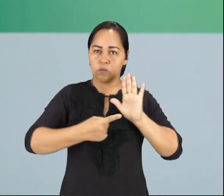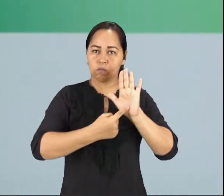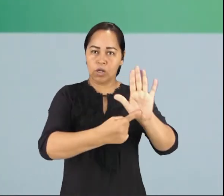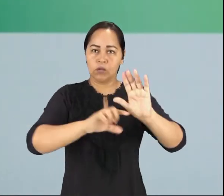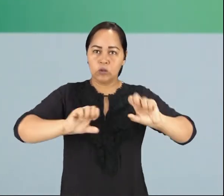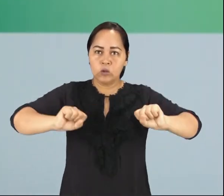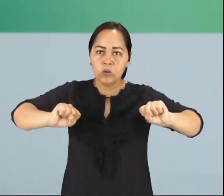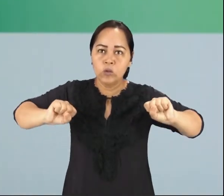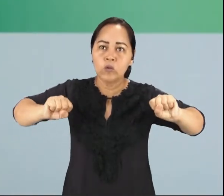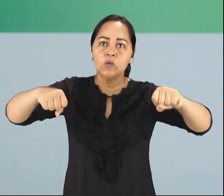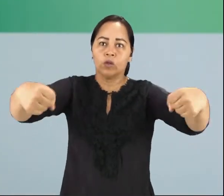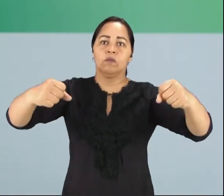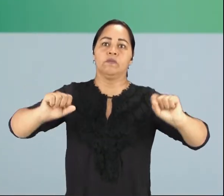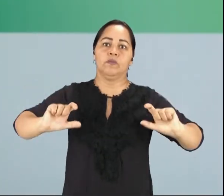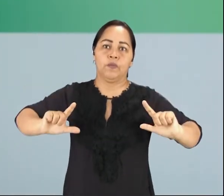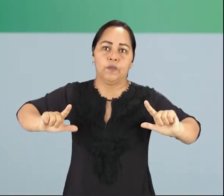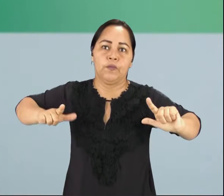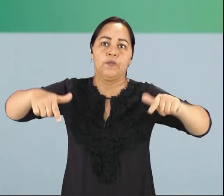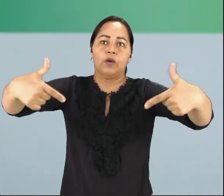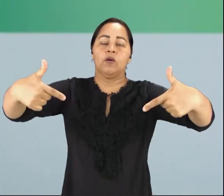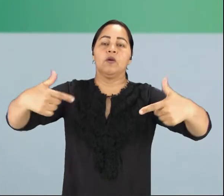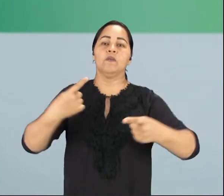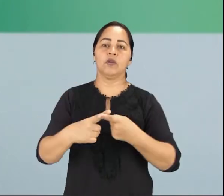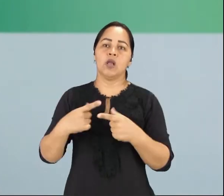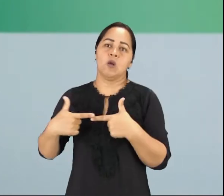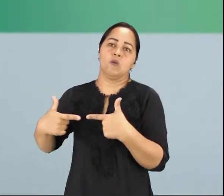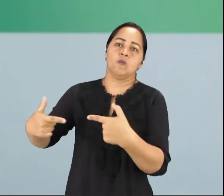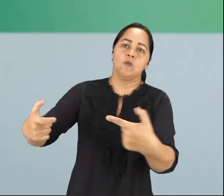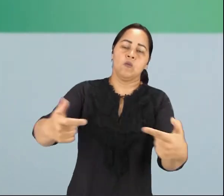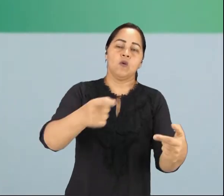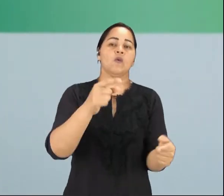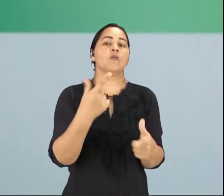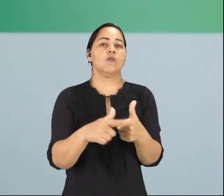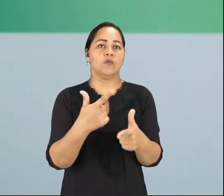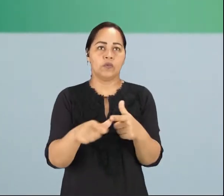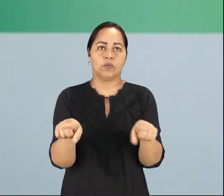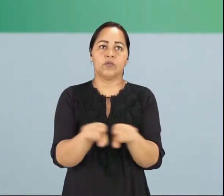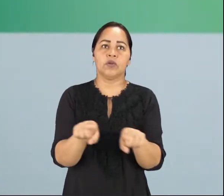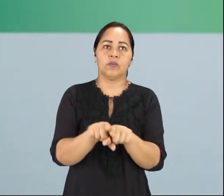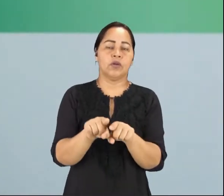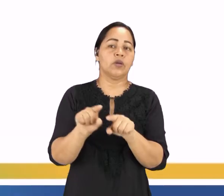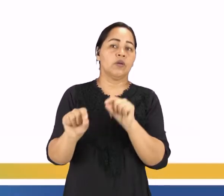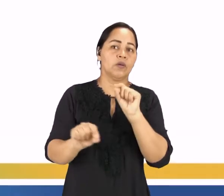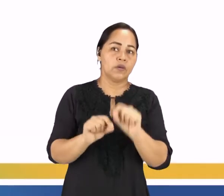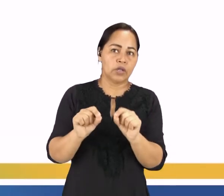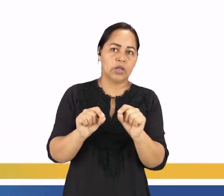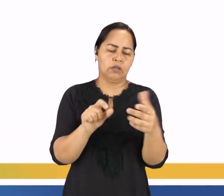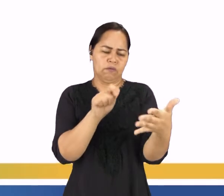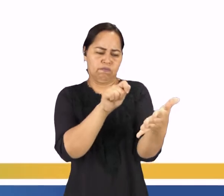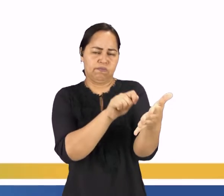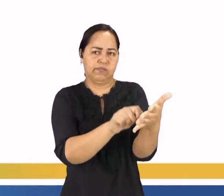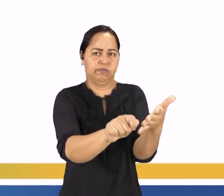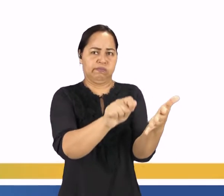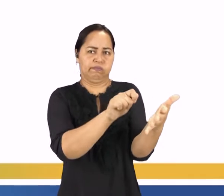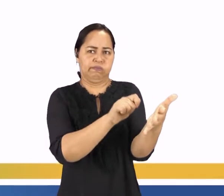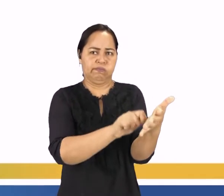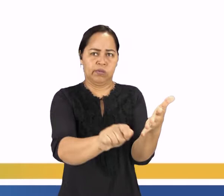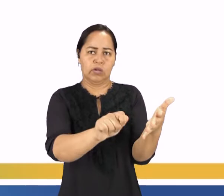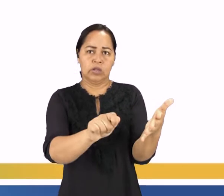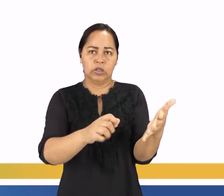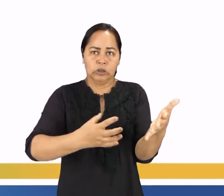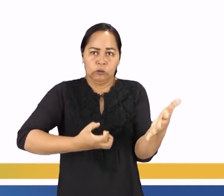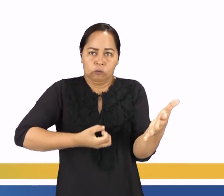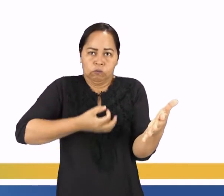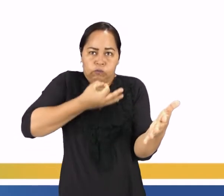porque os problemas também se passavam no seu país, no Chile. Neruda será, portanto, cada vez menos lírico e cada